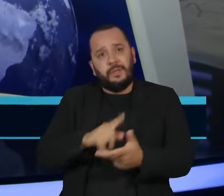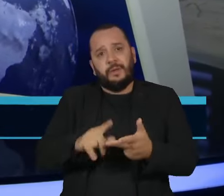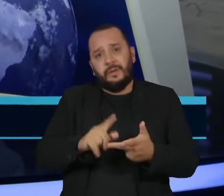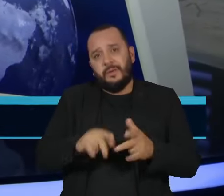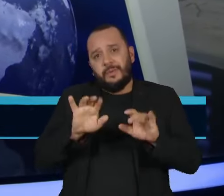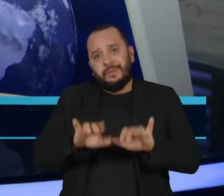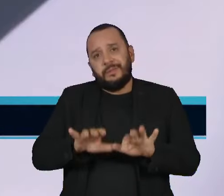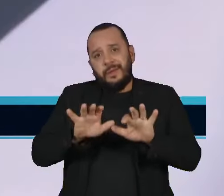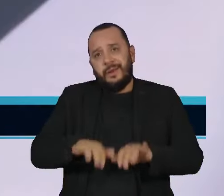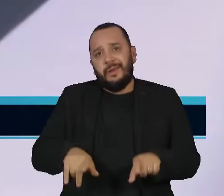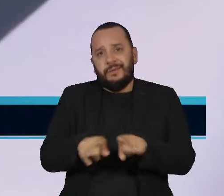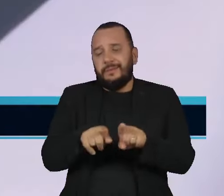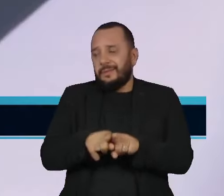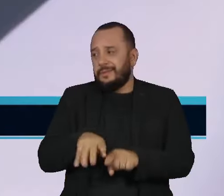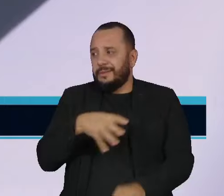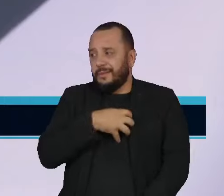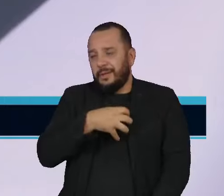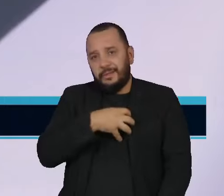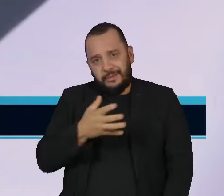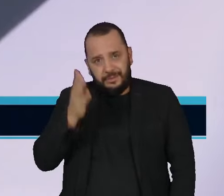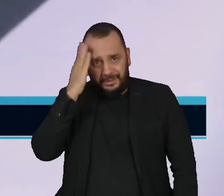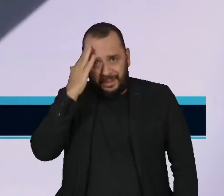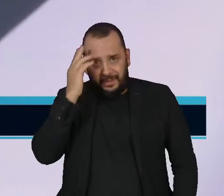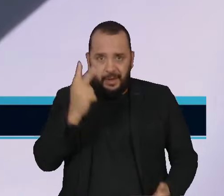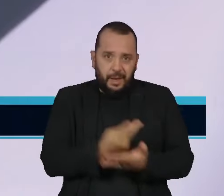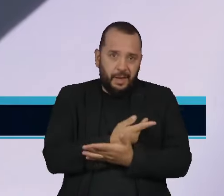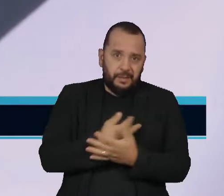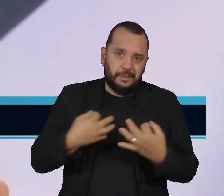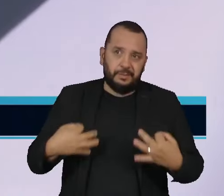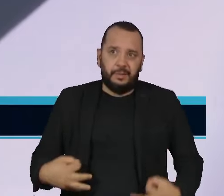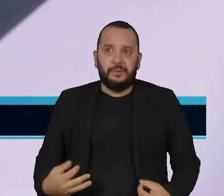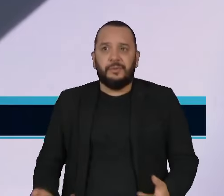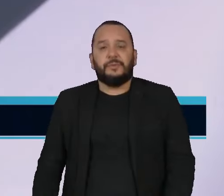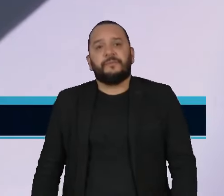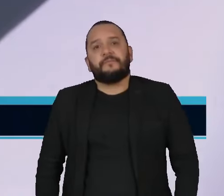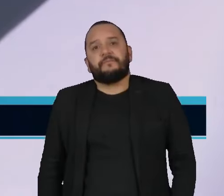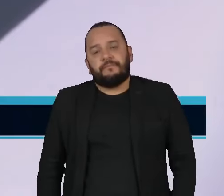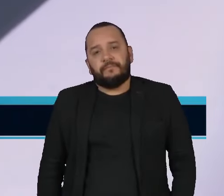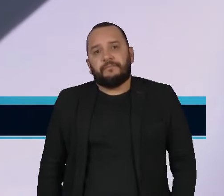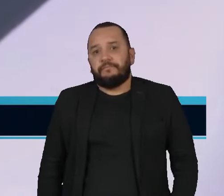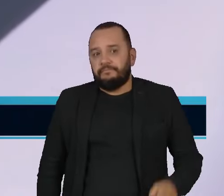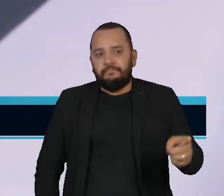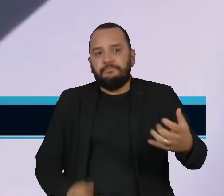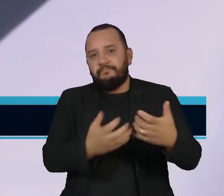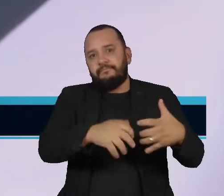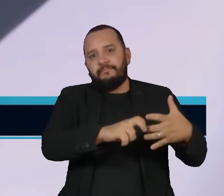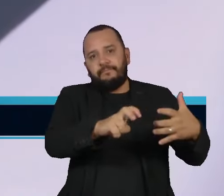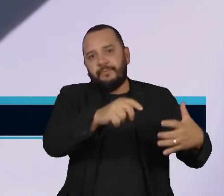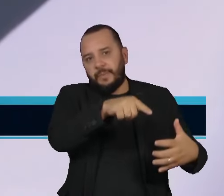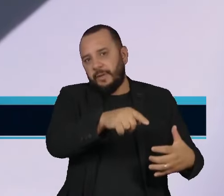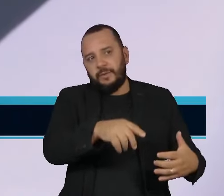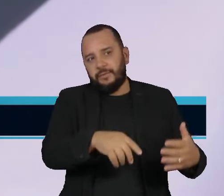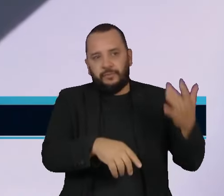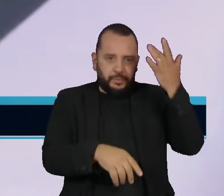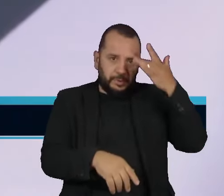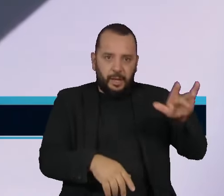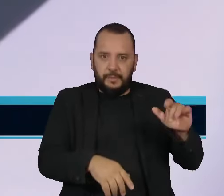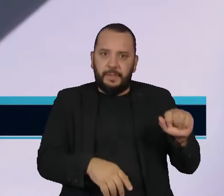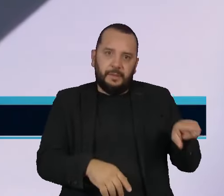escreve, sente, sabe o que está errado, o que está certo. Isso não é inteligência artificial, isso é inteligência humana.